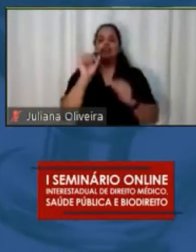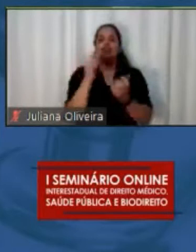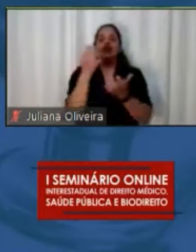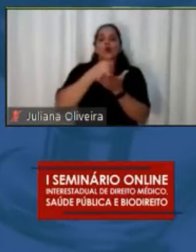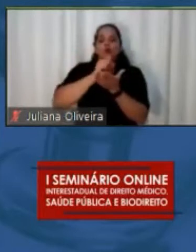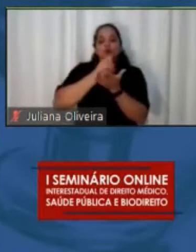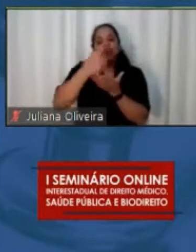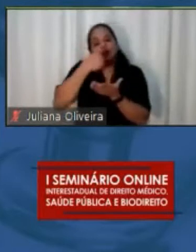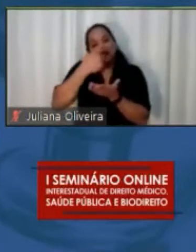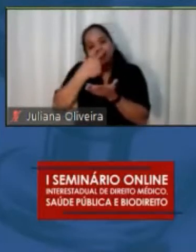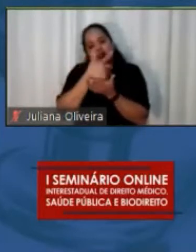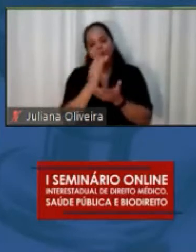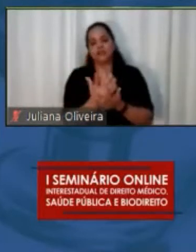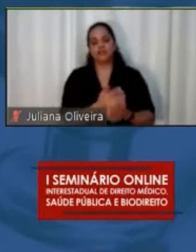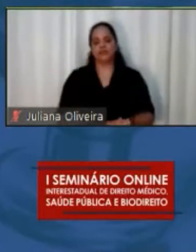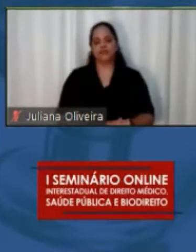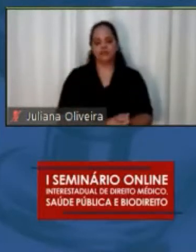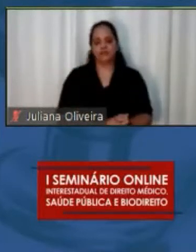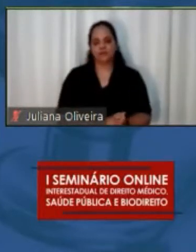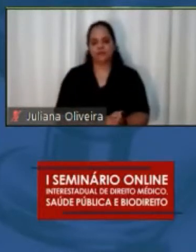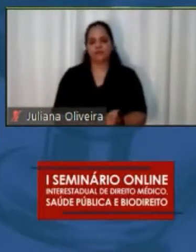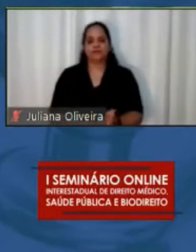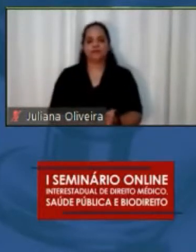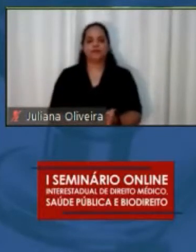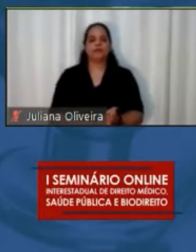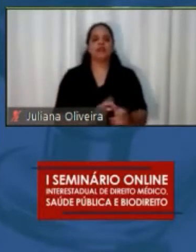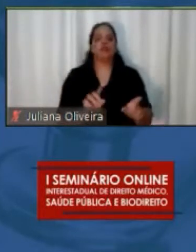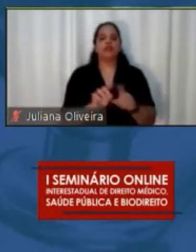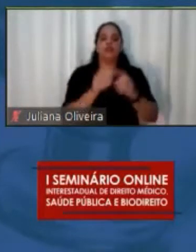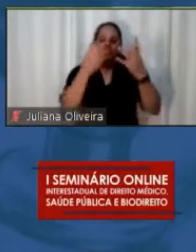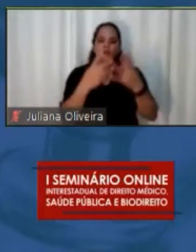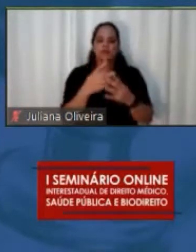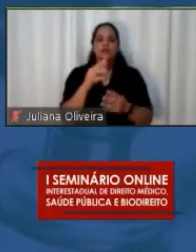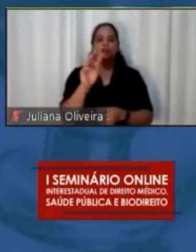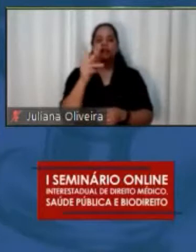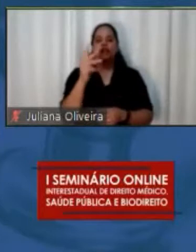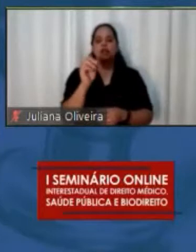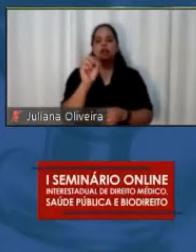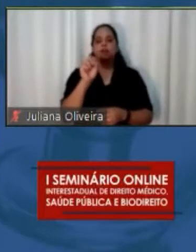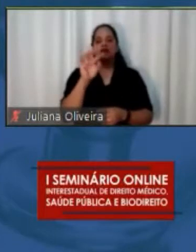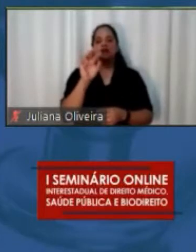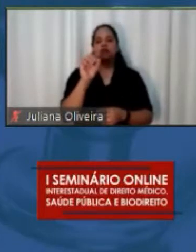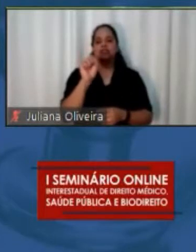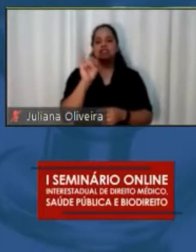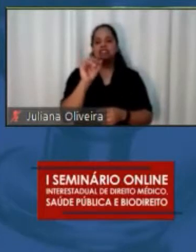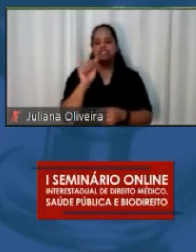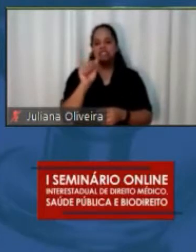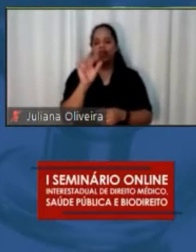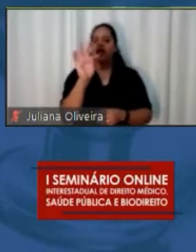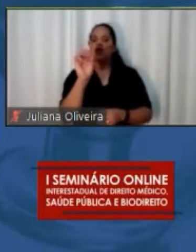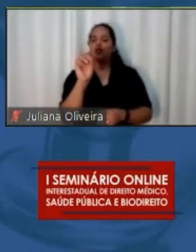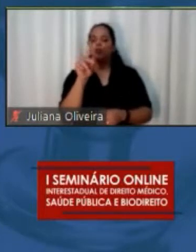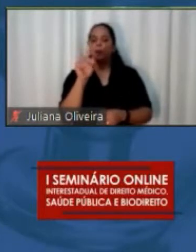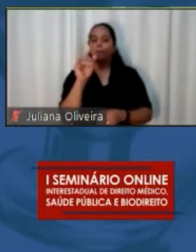a esse estudo. Falando sobre hemostasia tópica, e aqui temos vários tipos de hemostáticos tópicos,